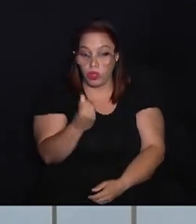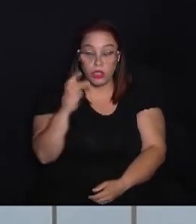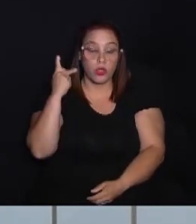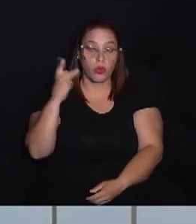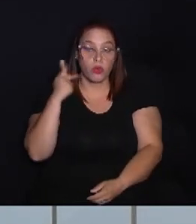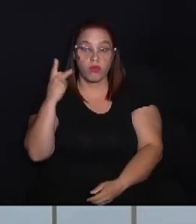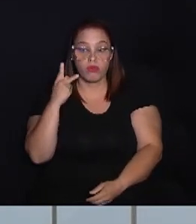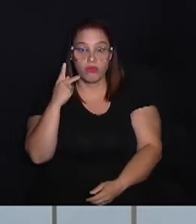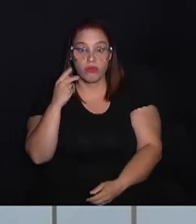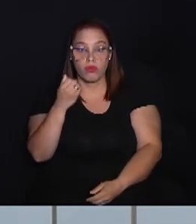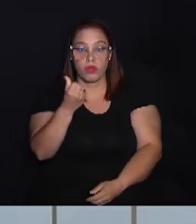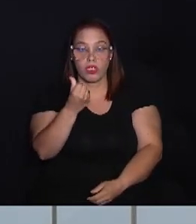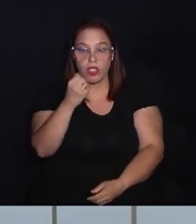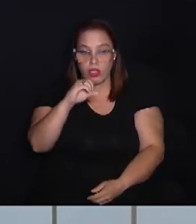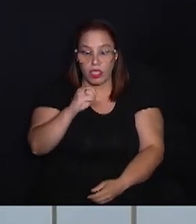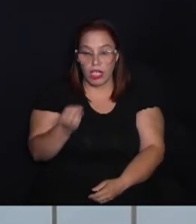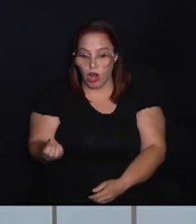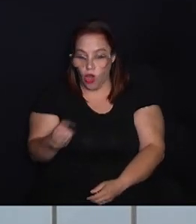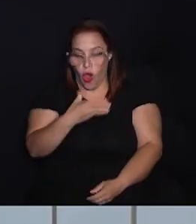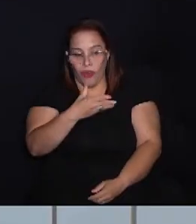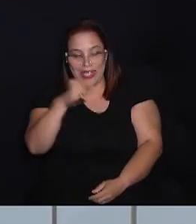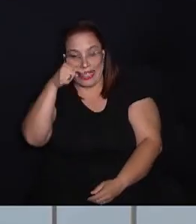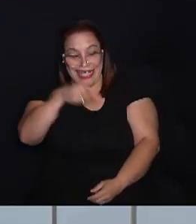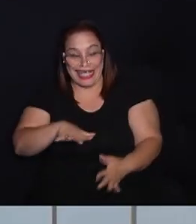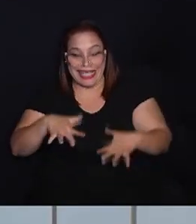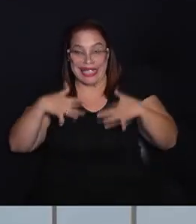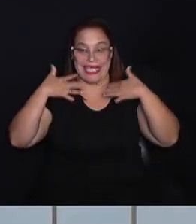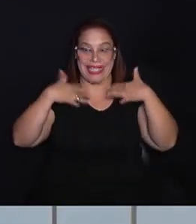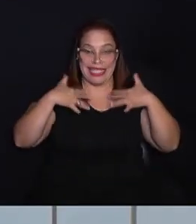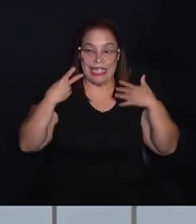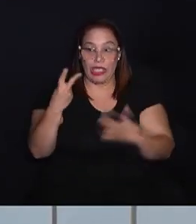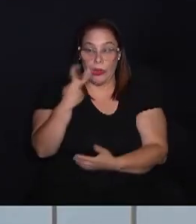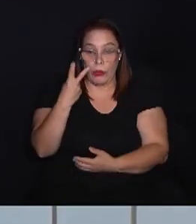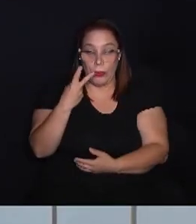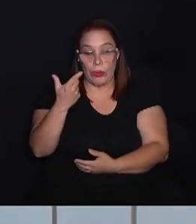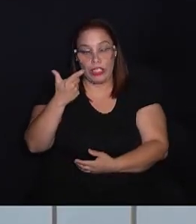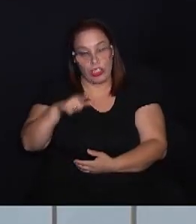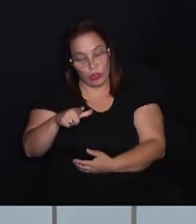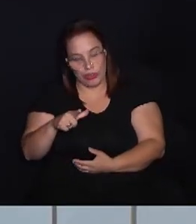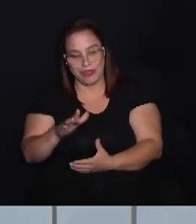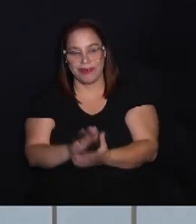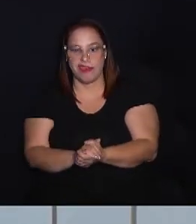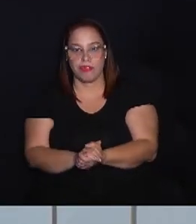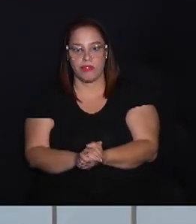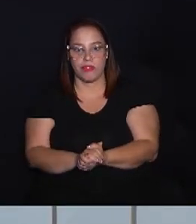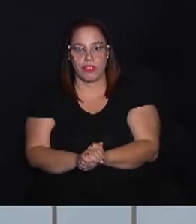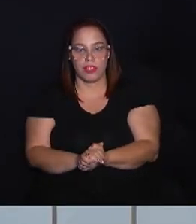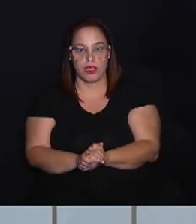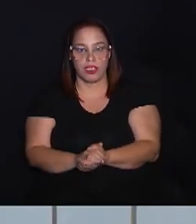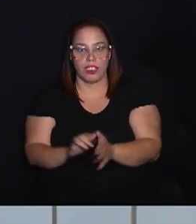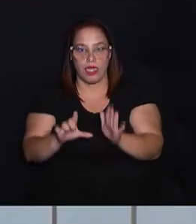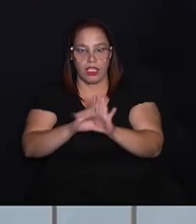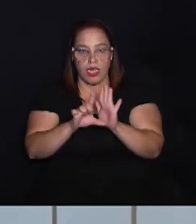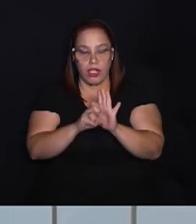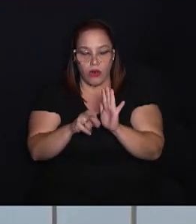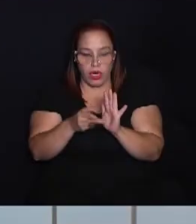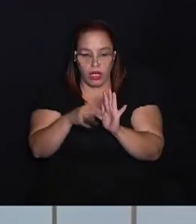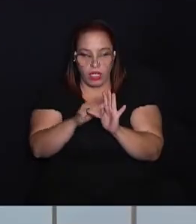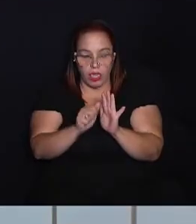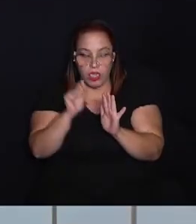falou de 74% de vereadores que foram reconduzidos para o próximo mandato, nós teremos 10 novos vereadores.